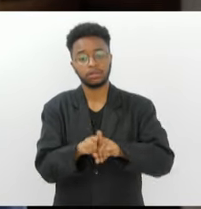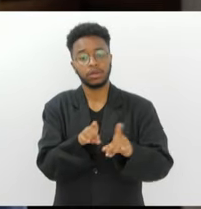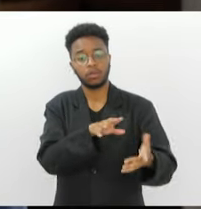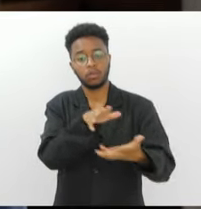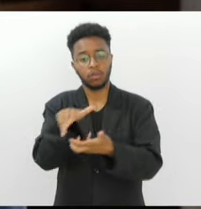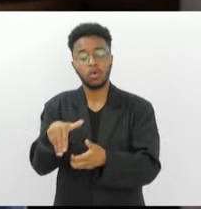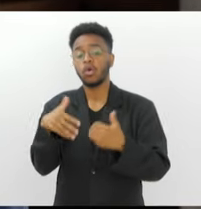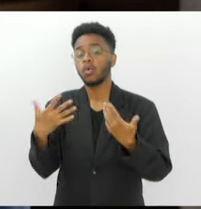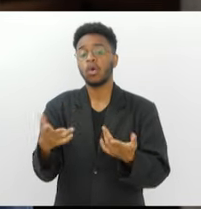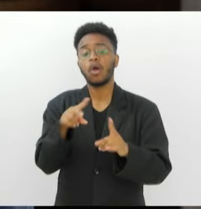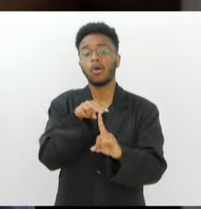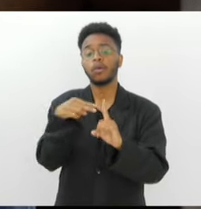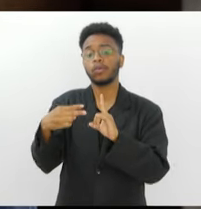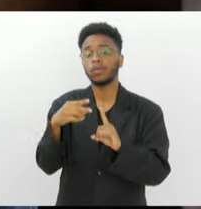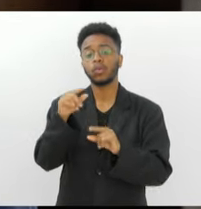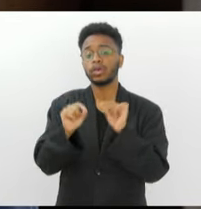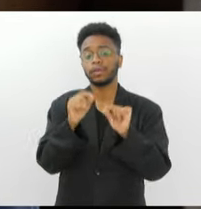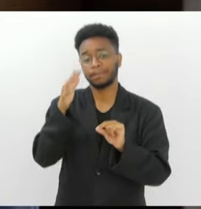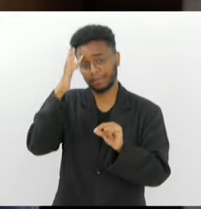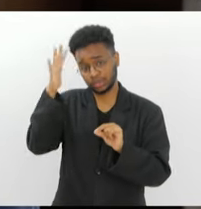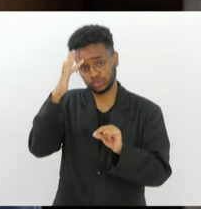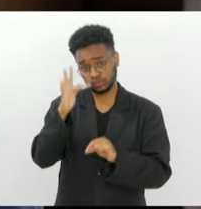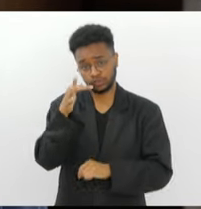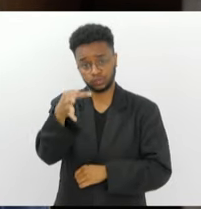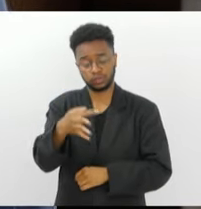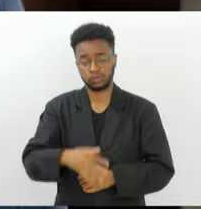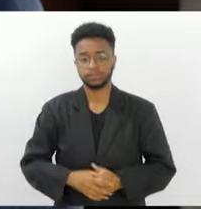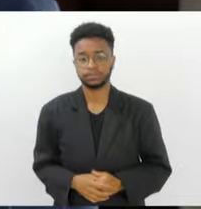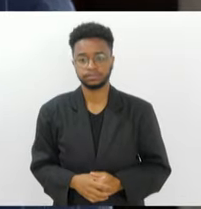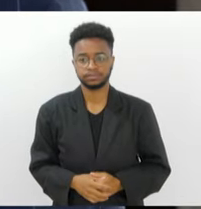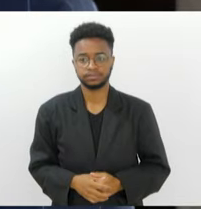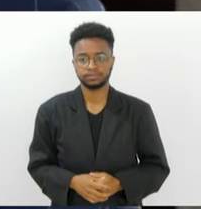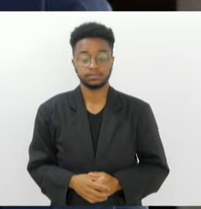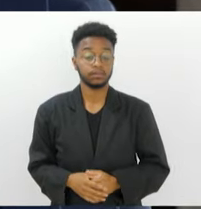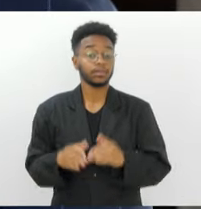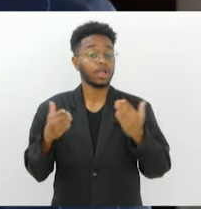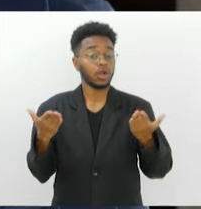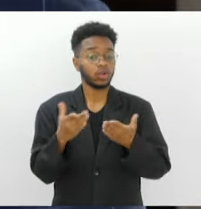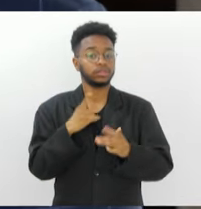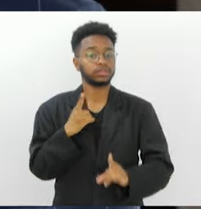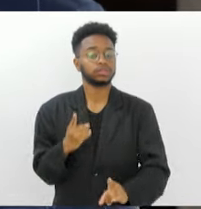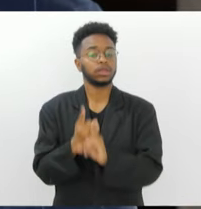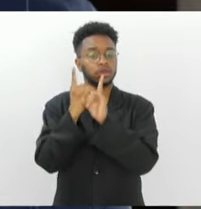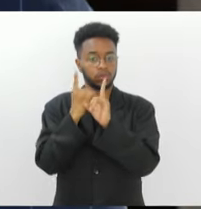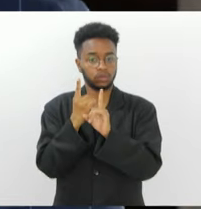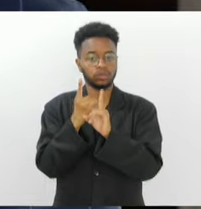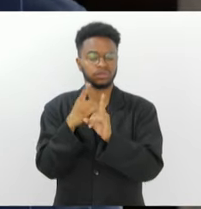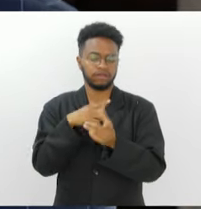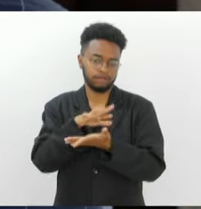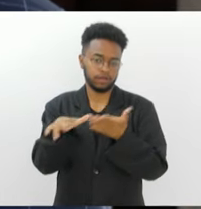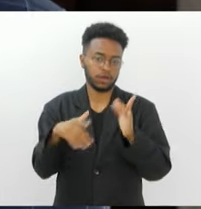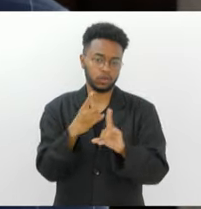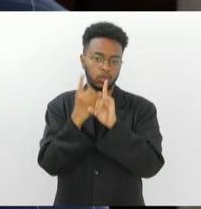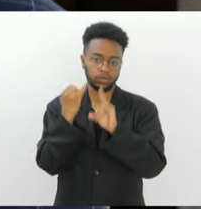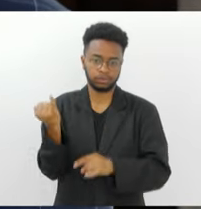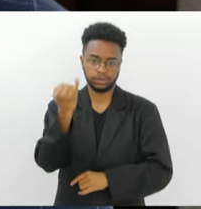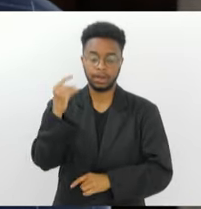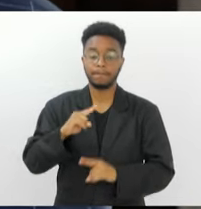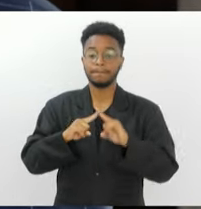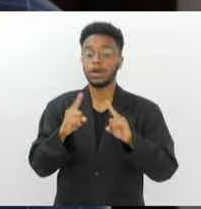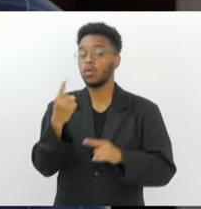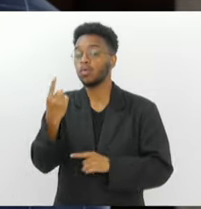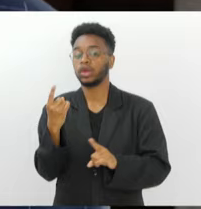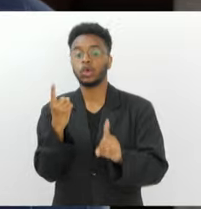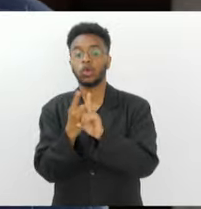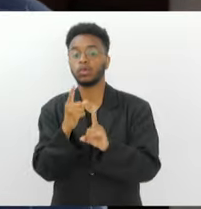Quais são as perspectivas também para o futuro da Biblioteca Nacional? Nós agora teremos um encontro, vários encontros importantes, mas um desses é o